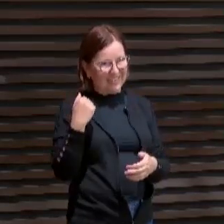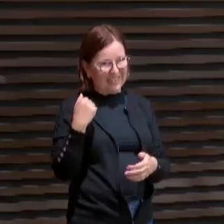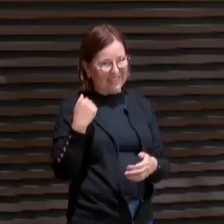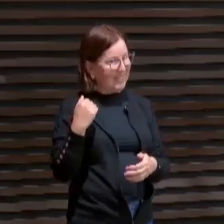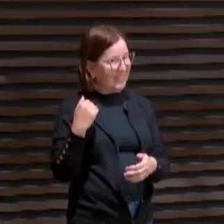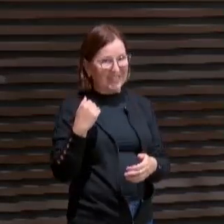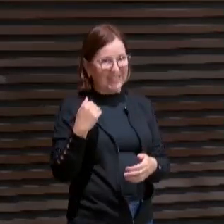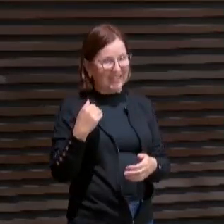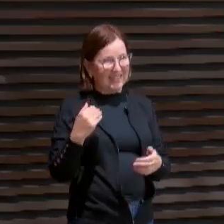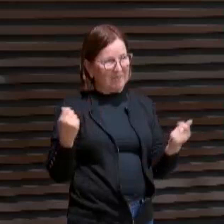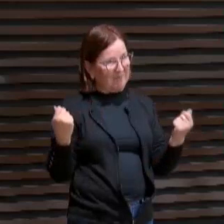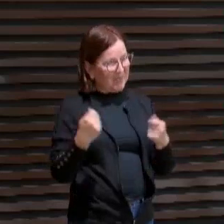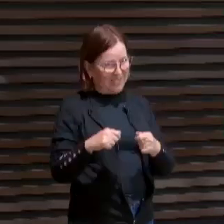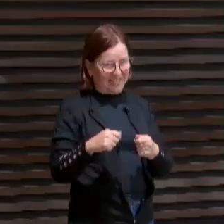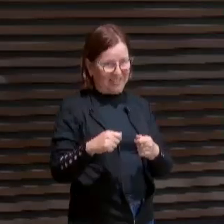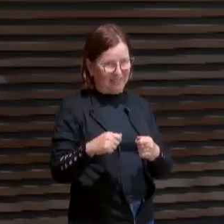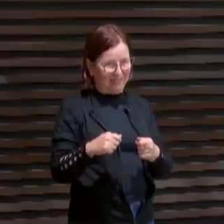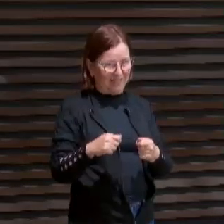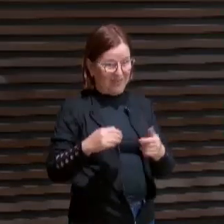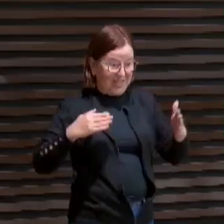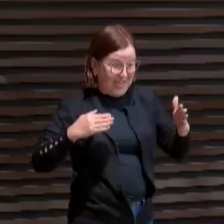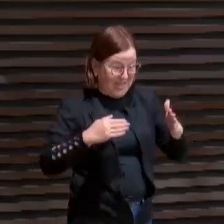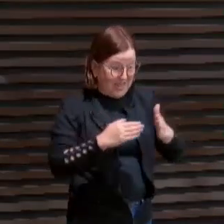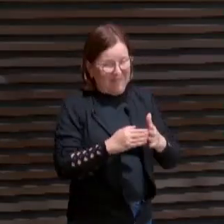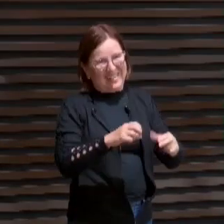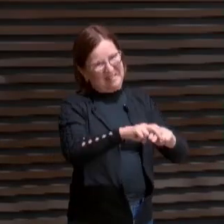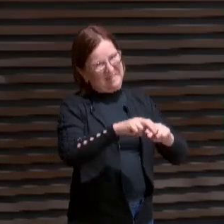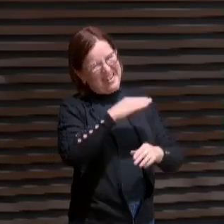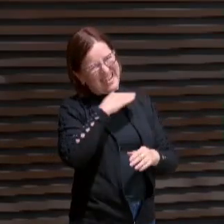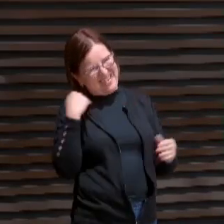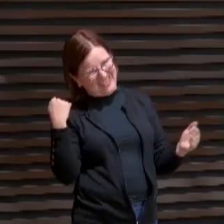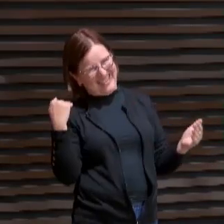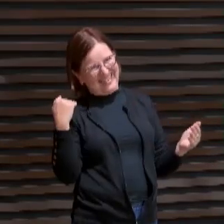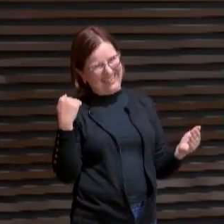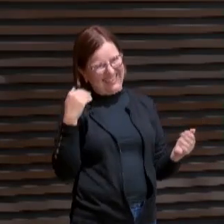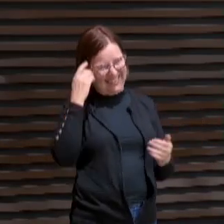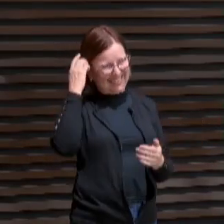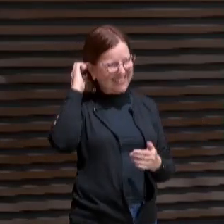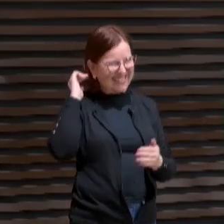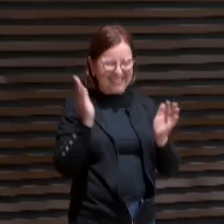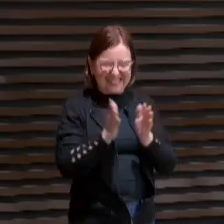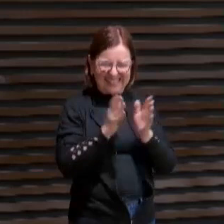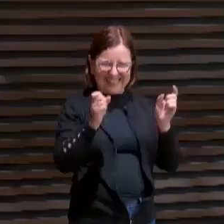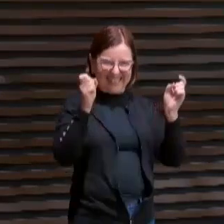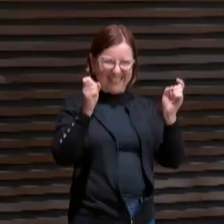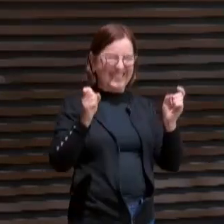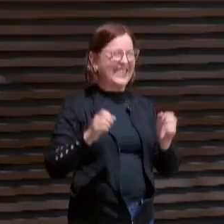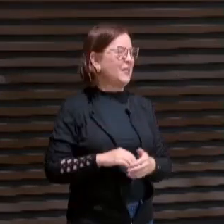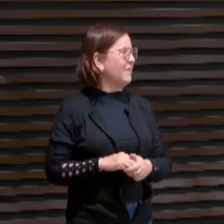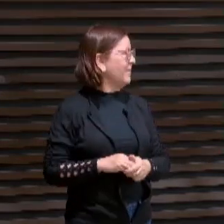possível fosse ele retido por ela. Aleluia! Aleluia. Veja, vamos voltar para